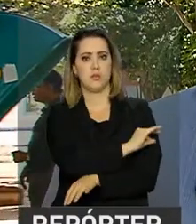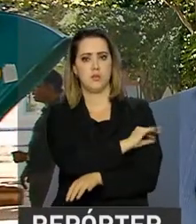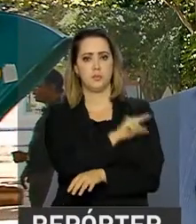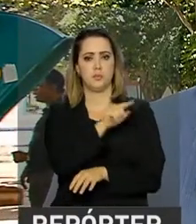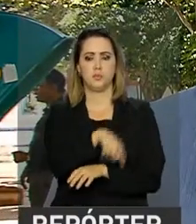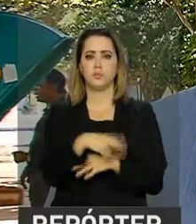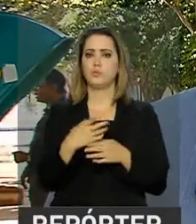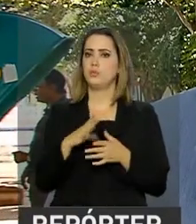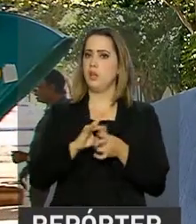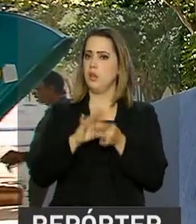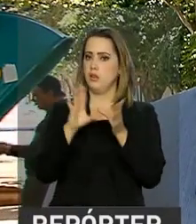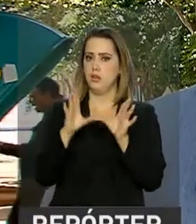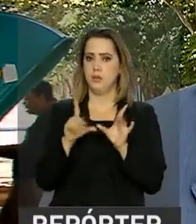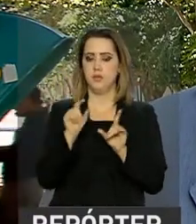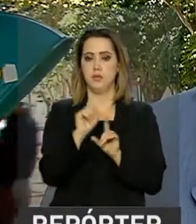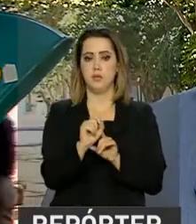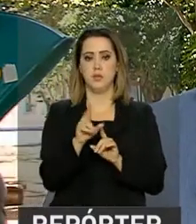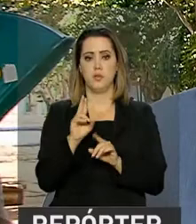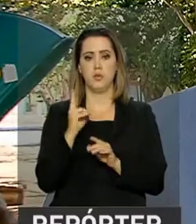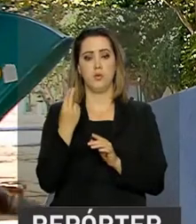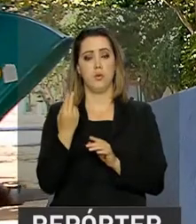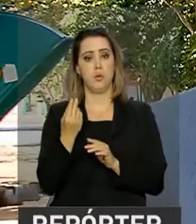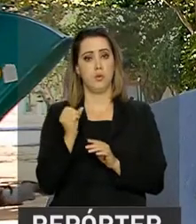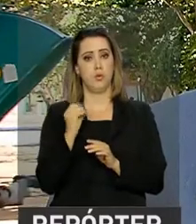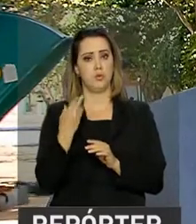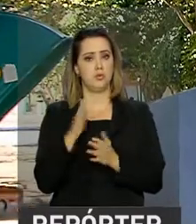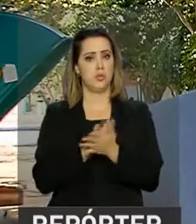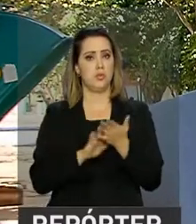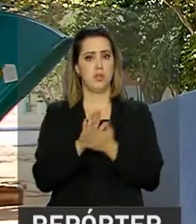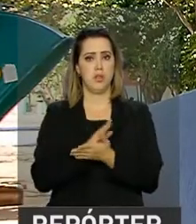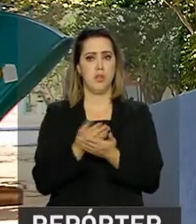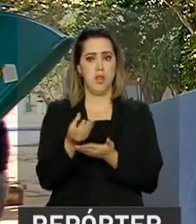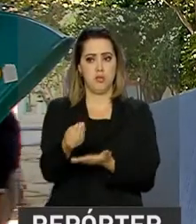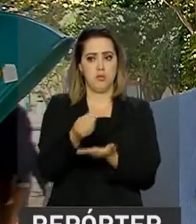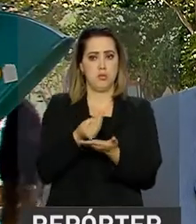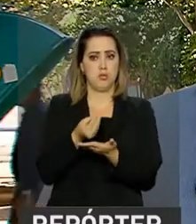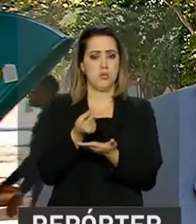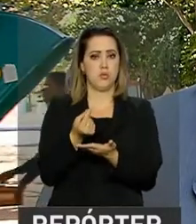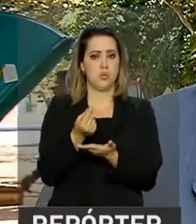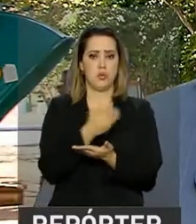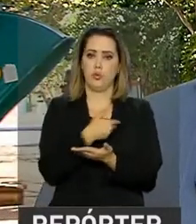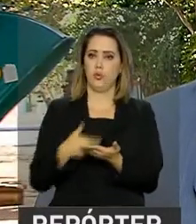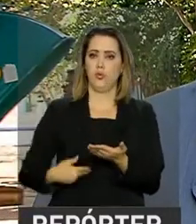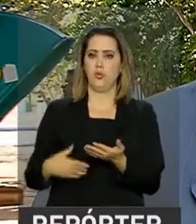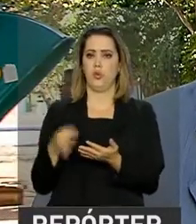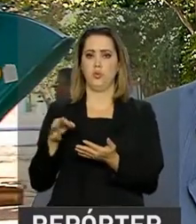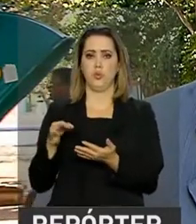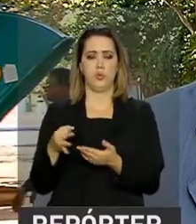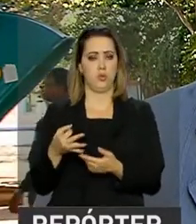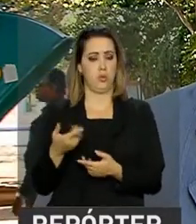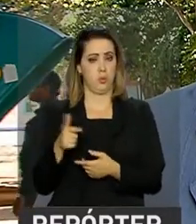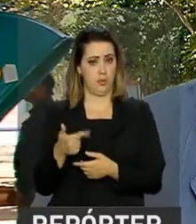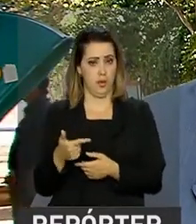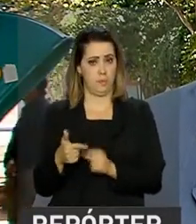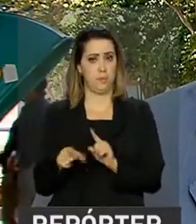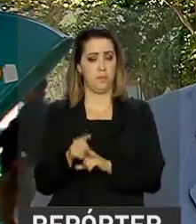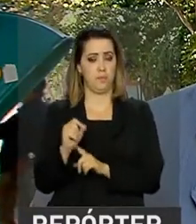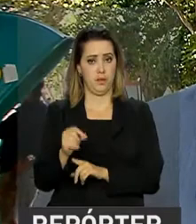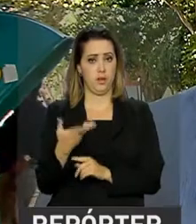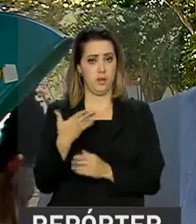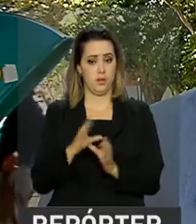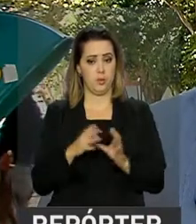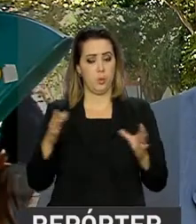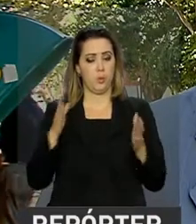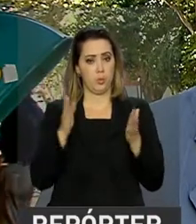de forma voluntária, ou seja, sem receber recursos públicos. Além deste lote que está com as